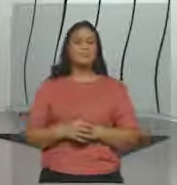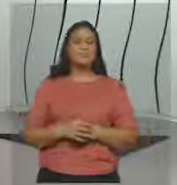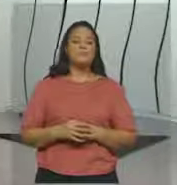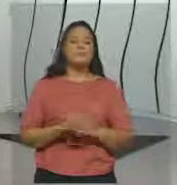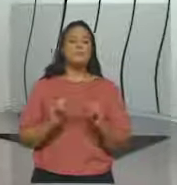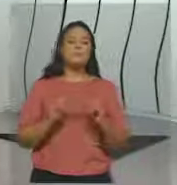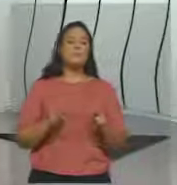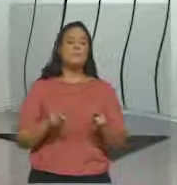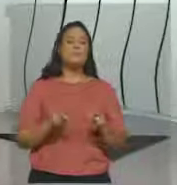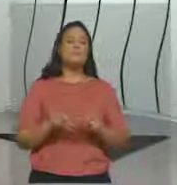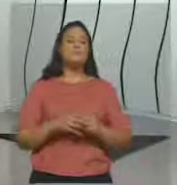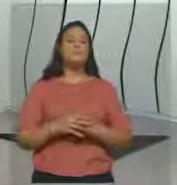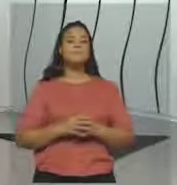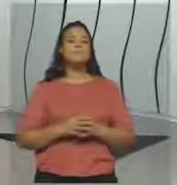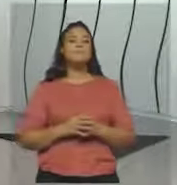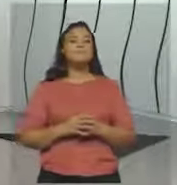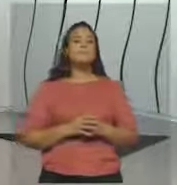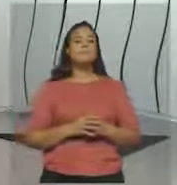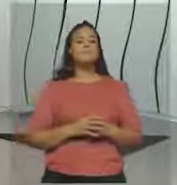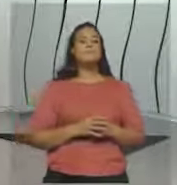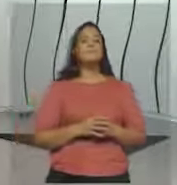Ok.